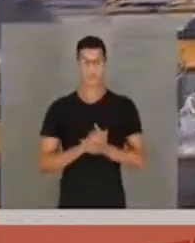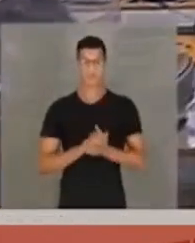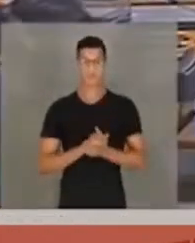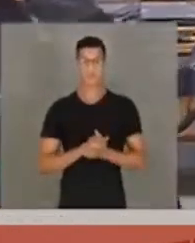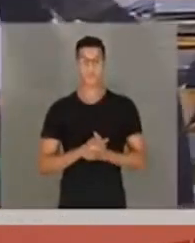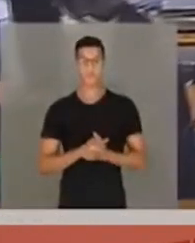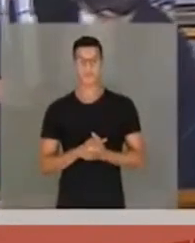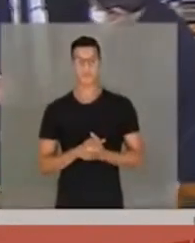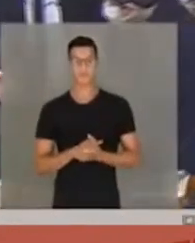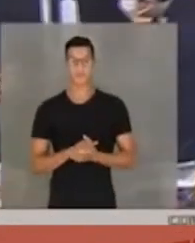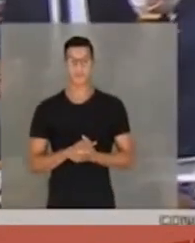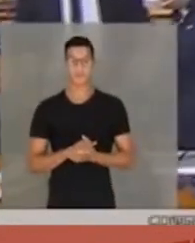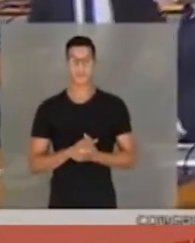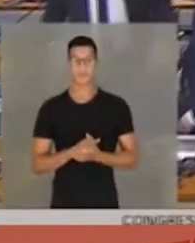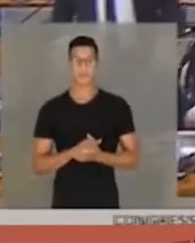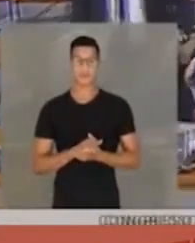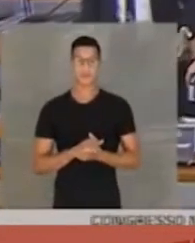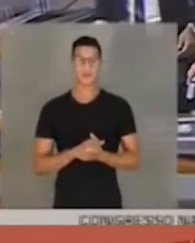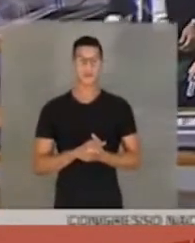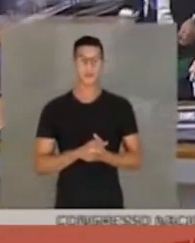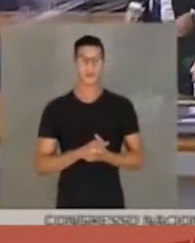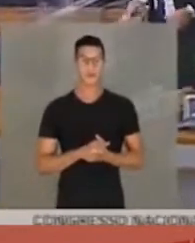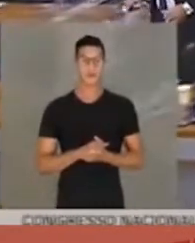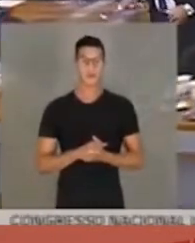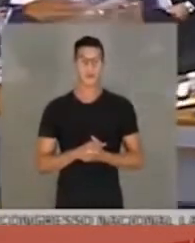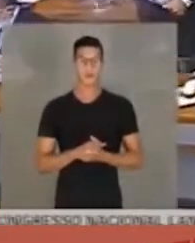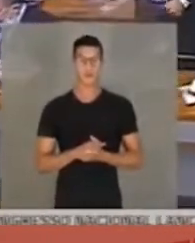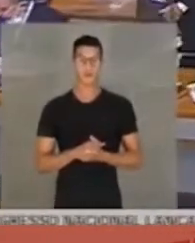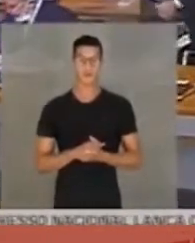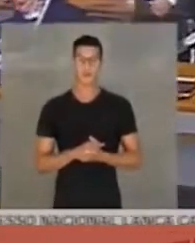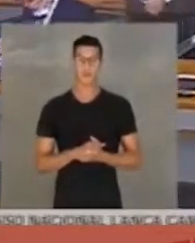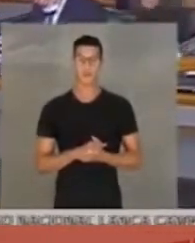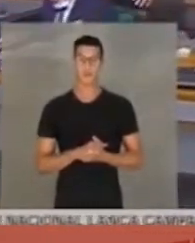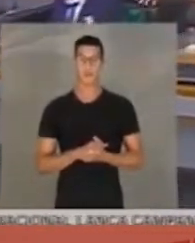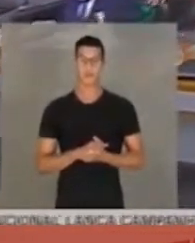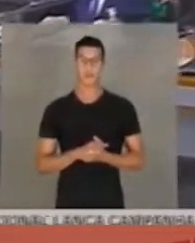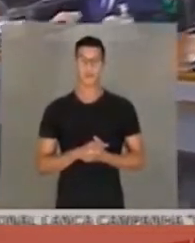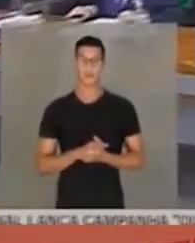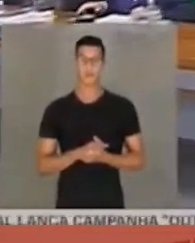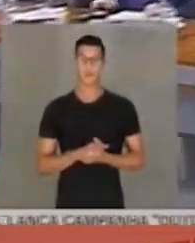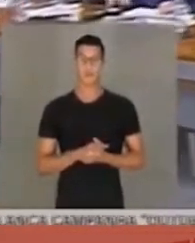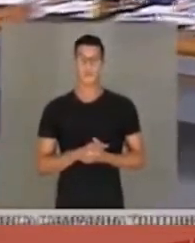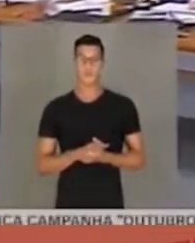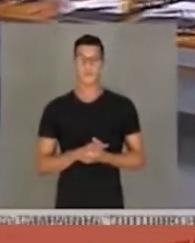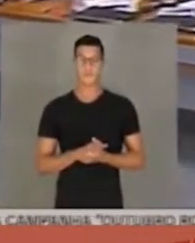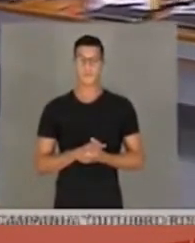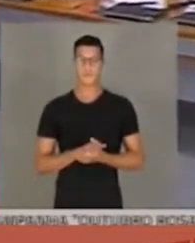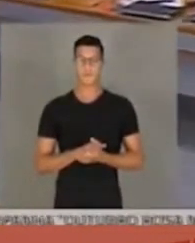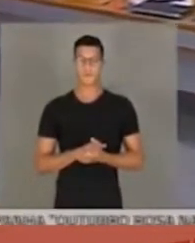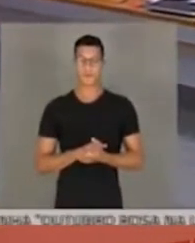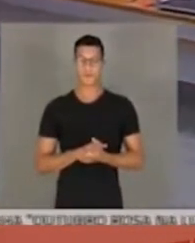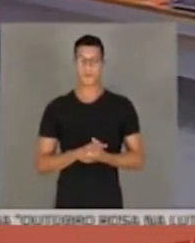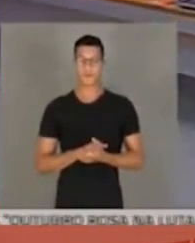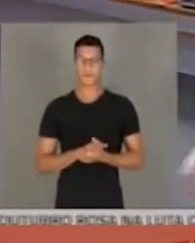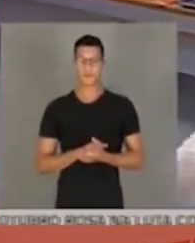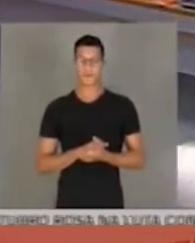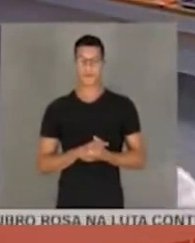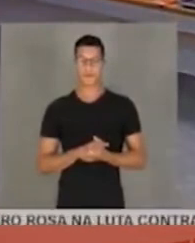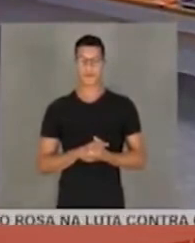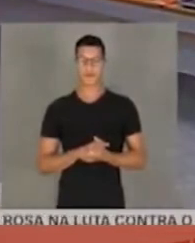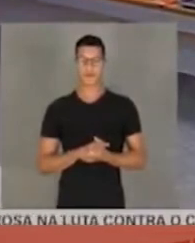substituir pelo órgão público era vai ser mais eficiente e mais barato esse argumento é pura fantasia